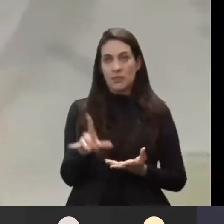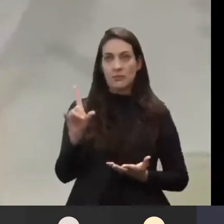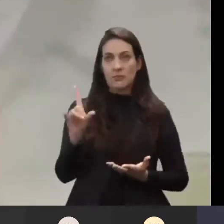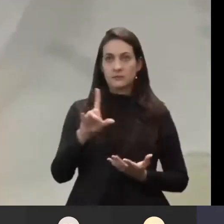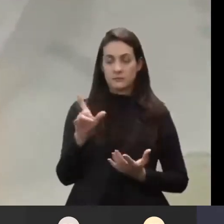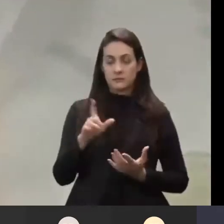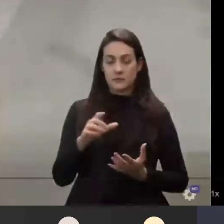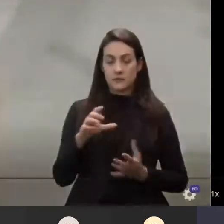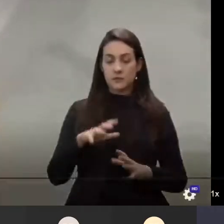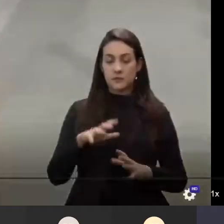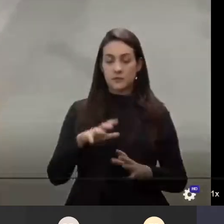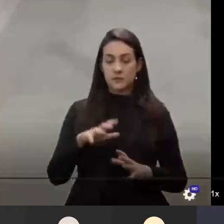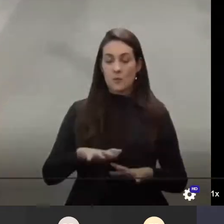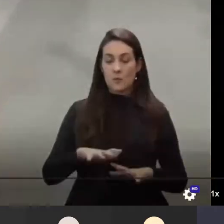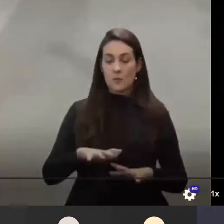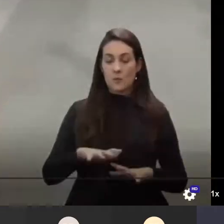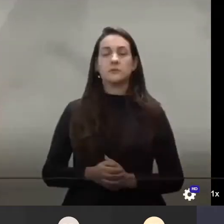placa.